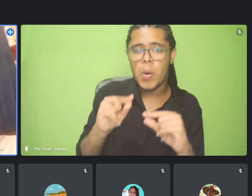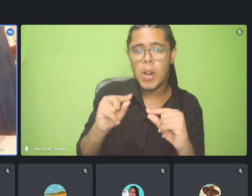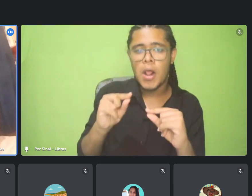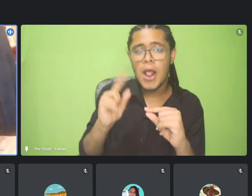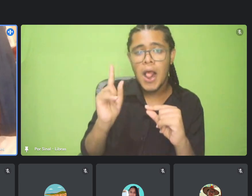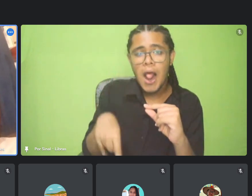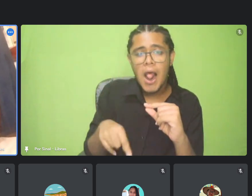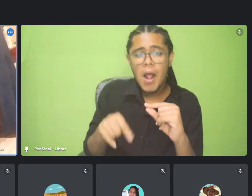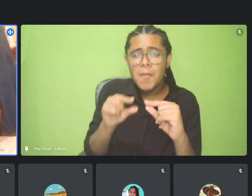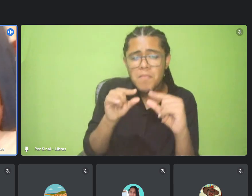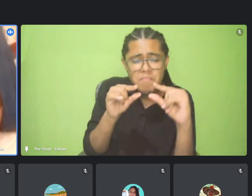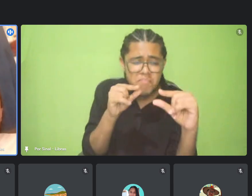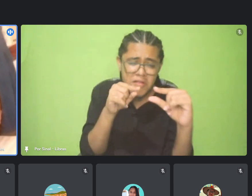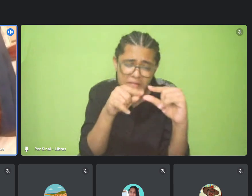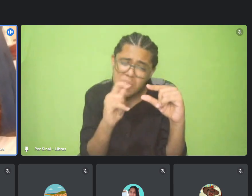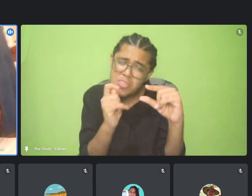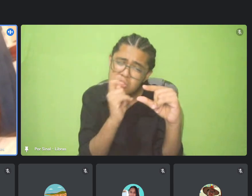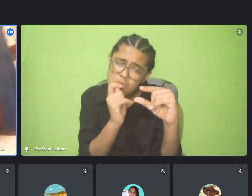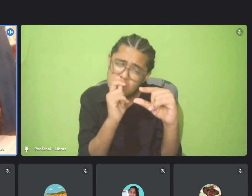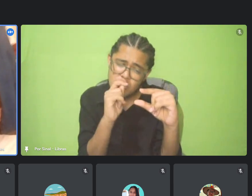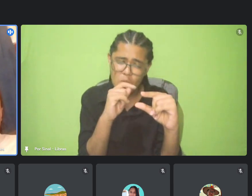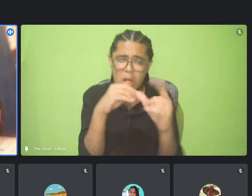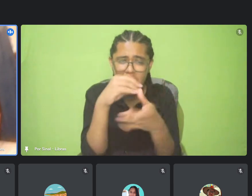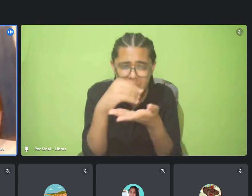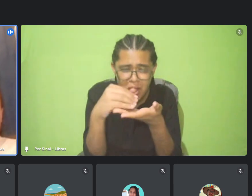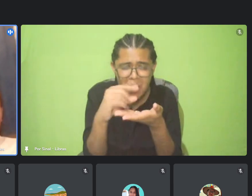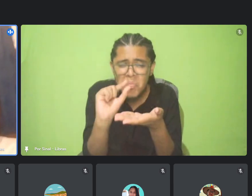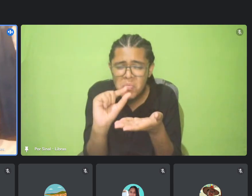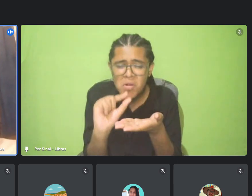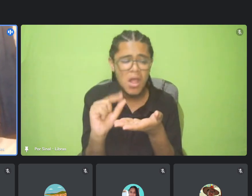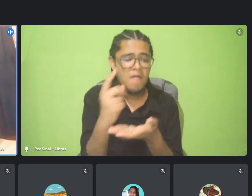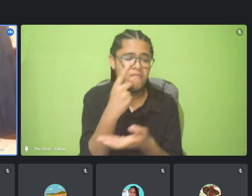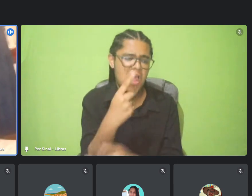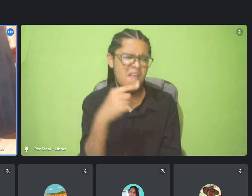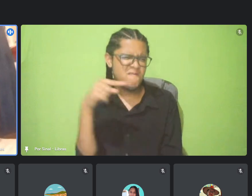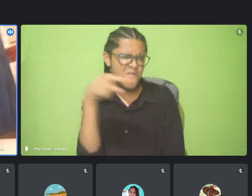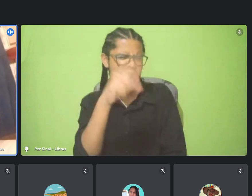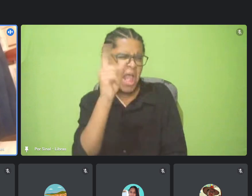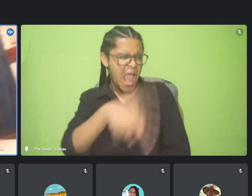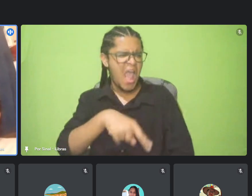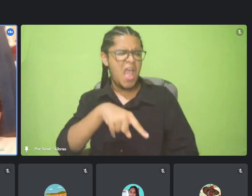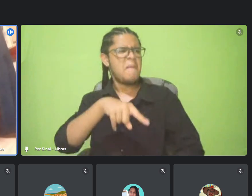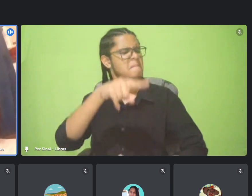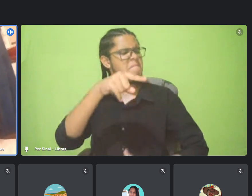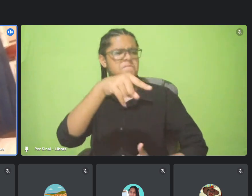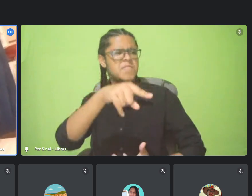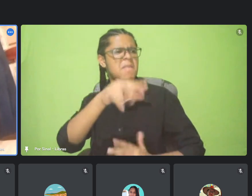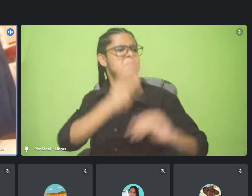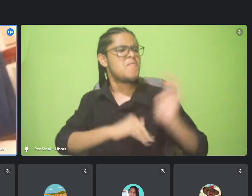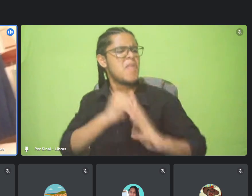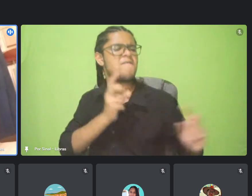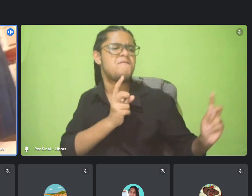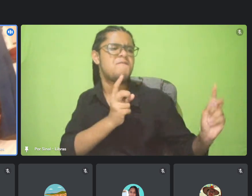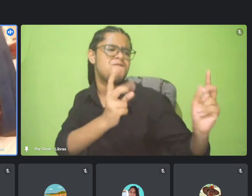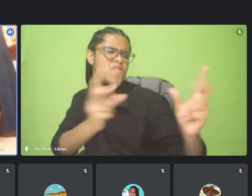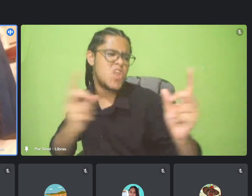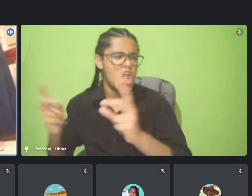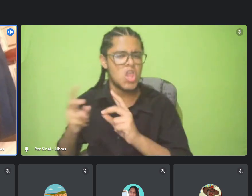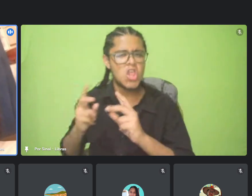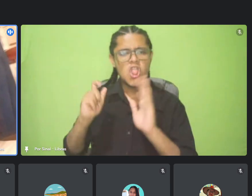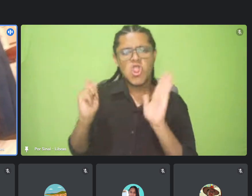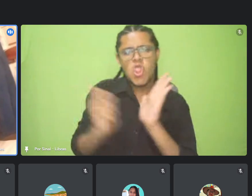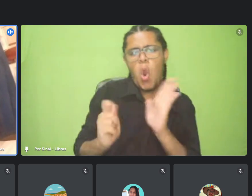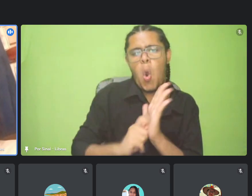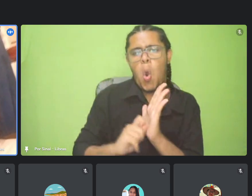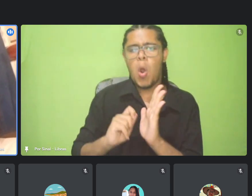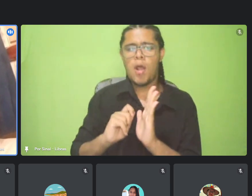traficante. Então, no meu caso, nem tanto, porque eu tenho uma cor da pele um pouco mais clara, mas qualquer outra pessoa que tenha o seu tom